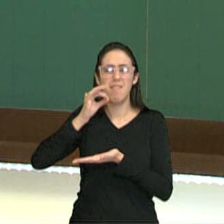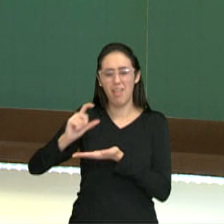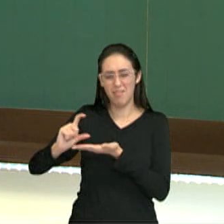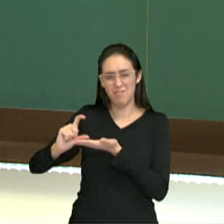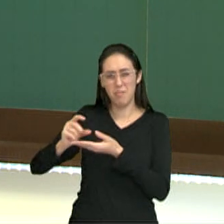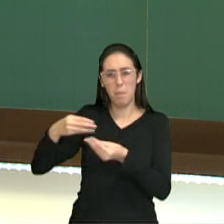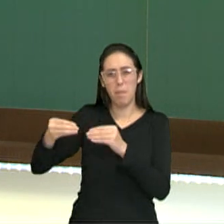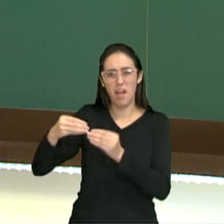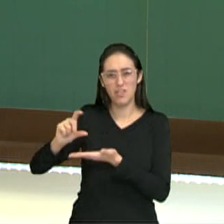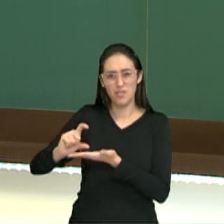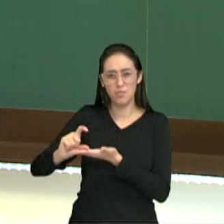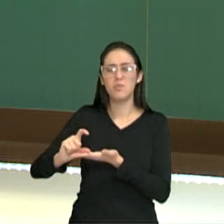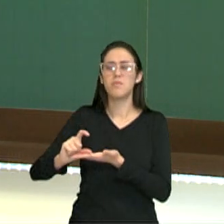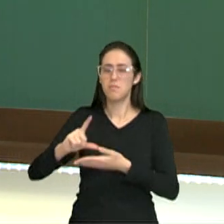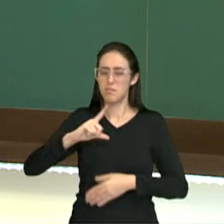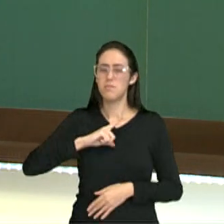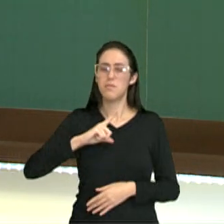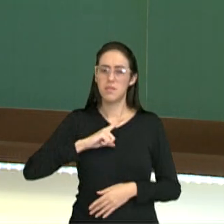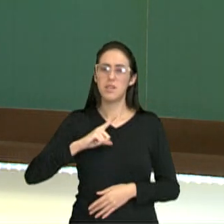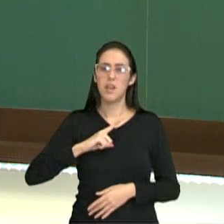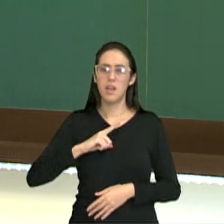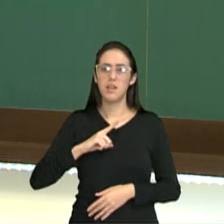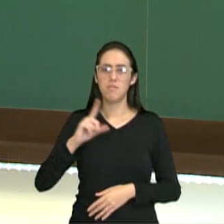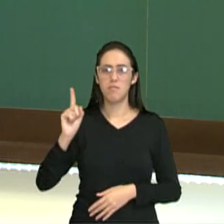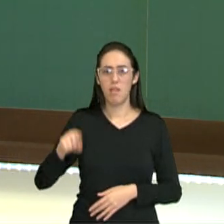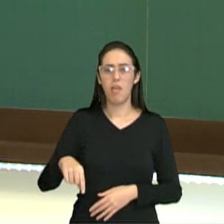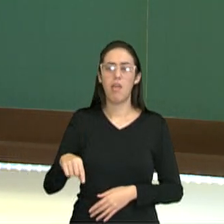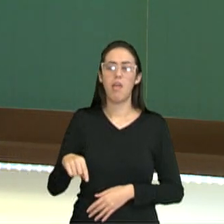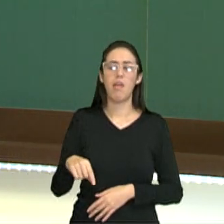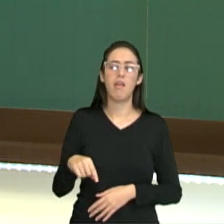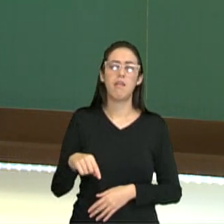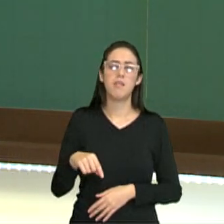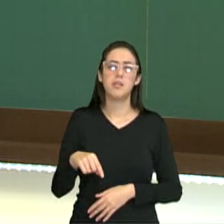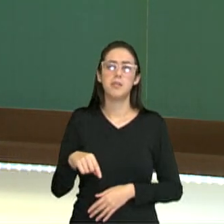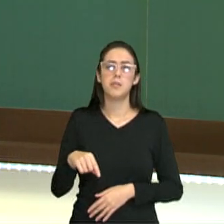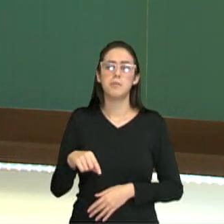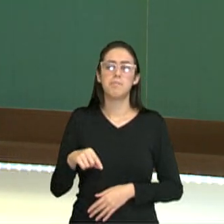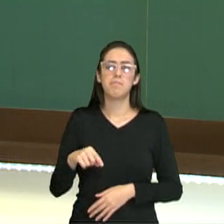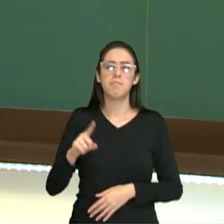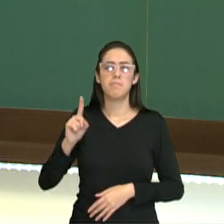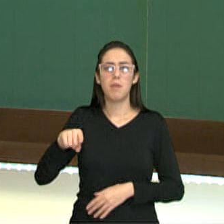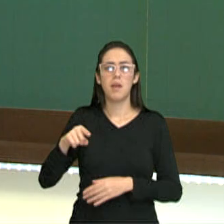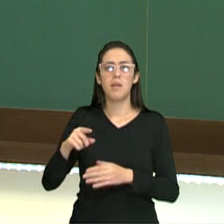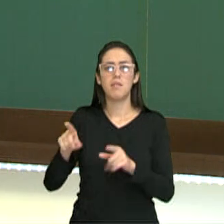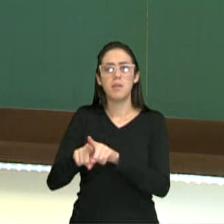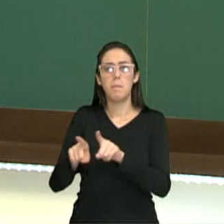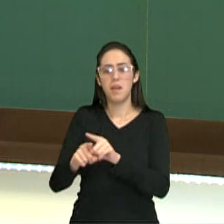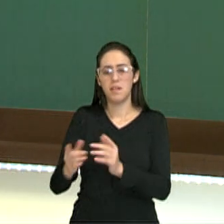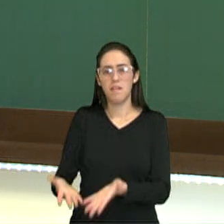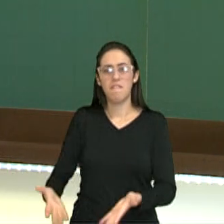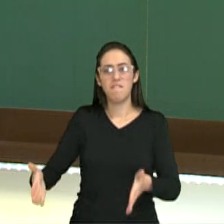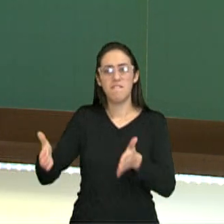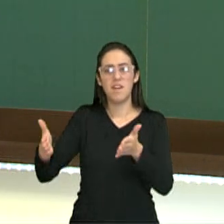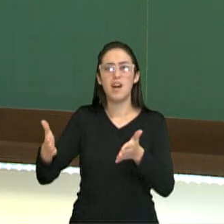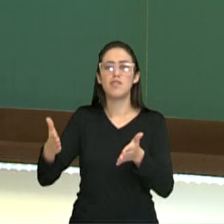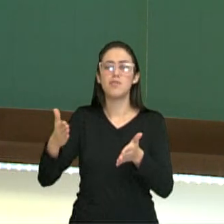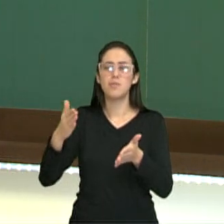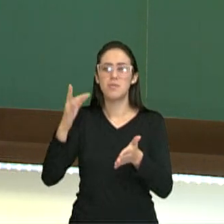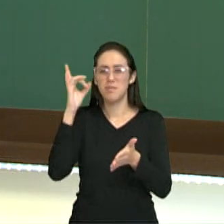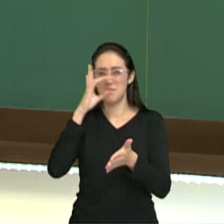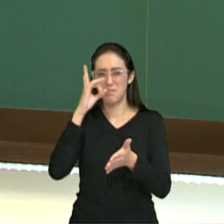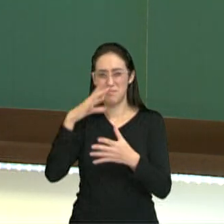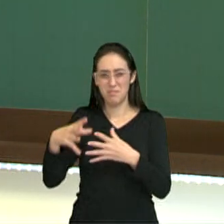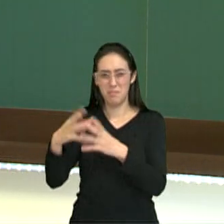café, também tem um formato, no caso de um vasinho de planta, e a nossa xícara,